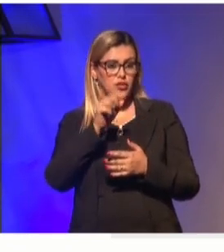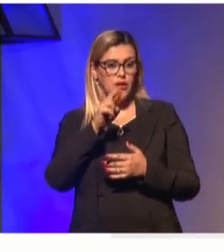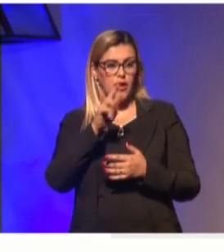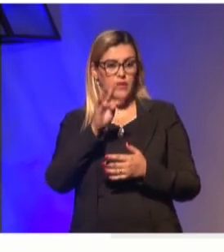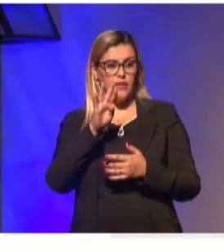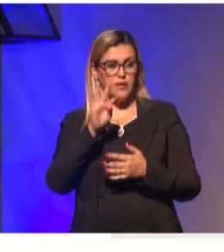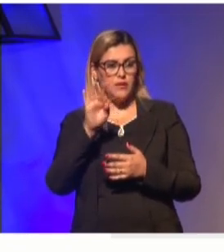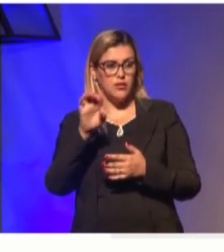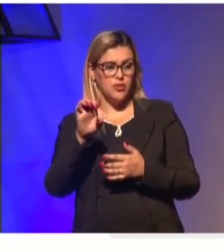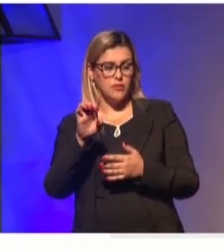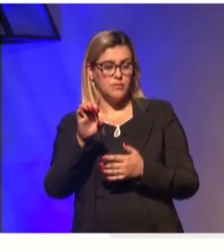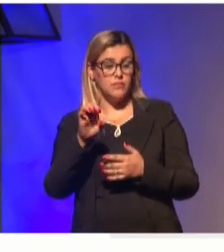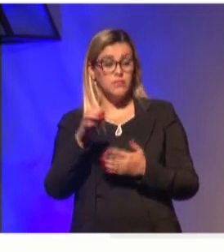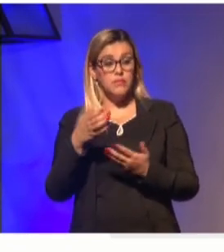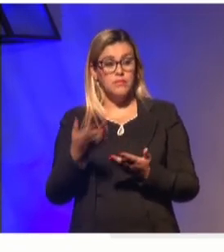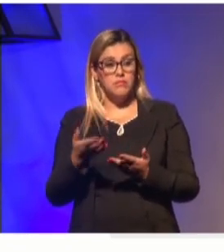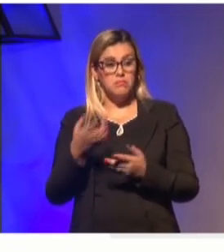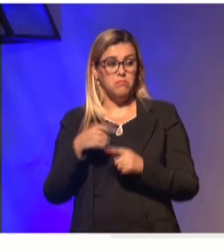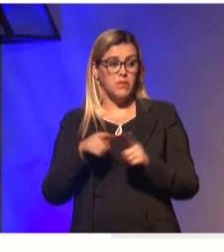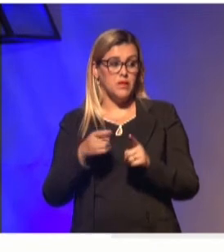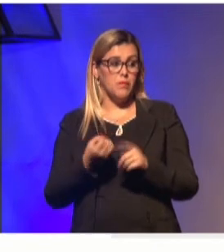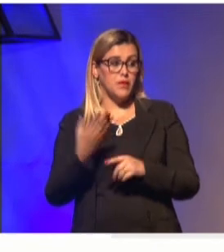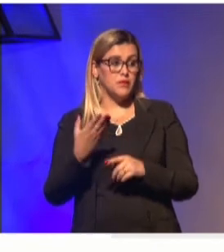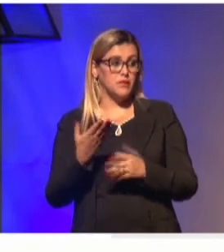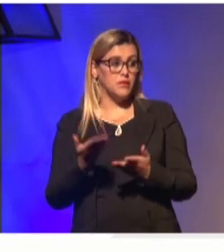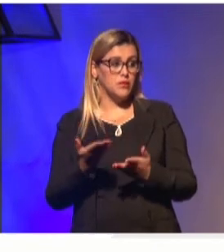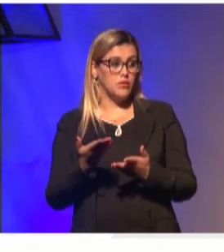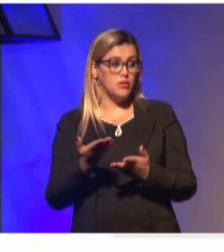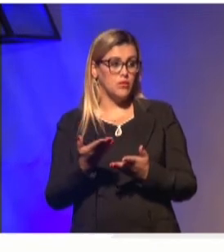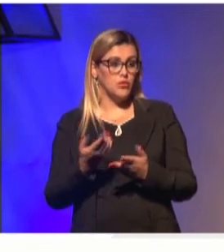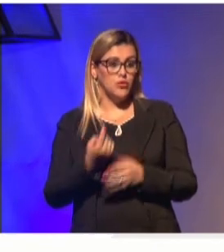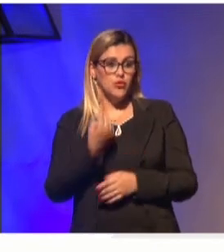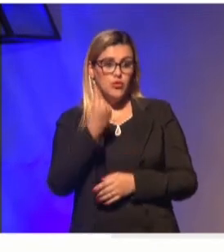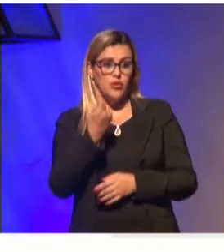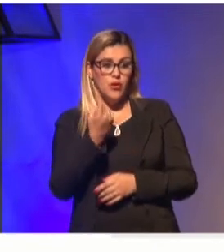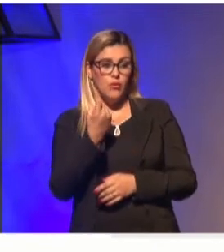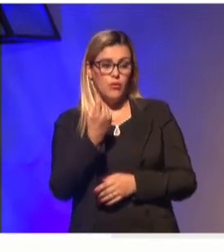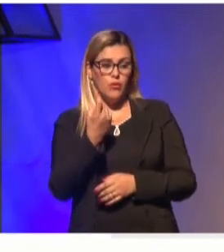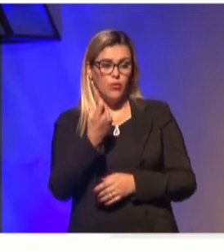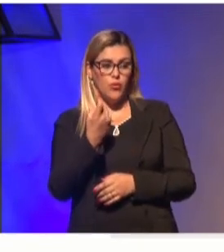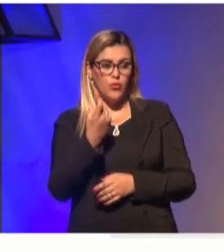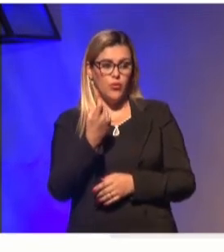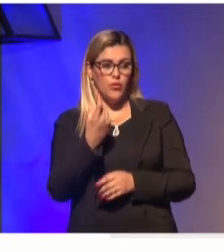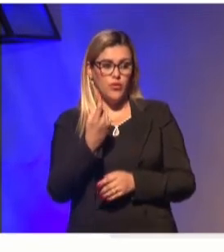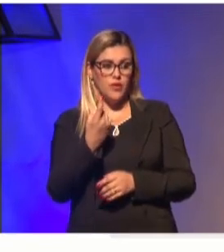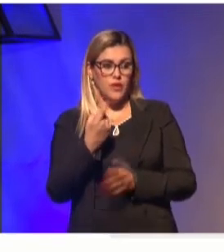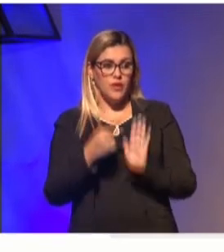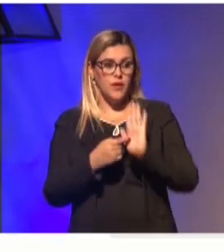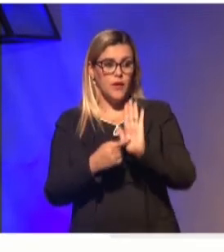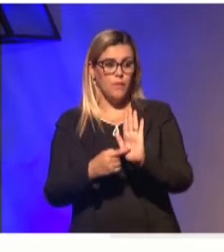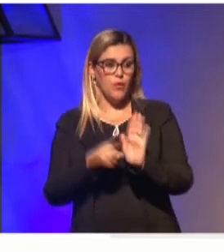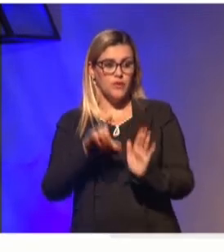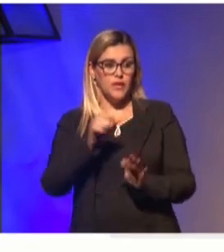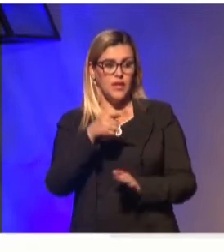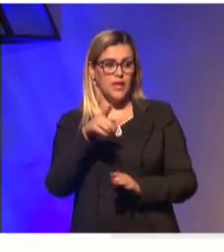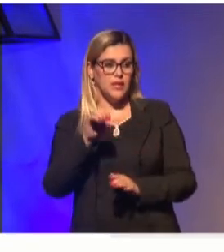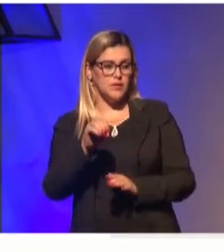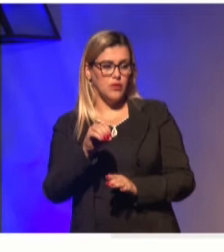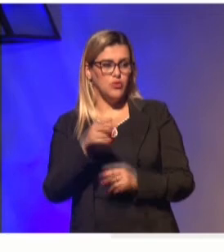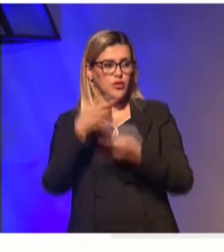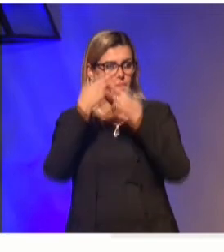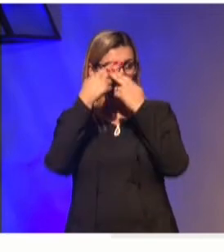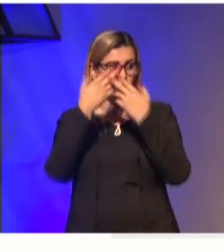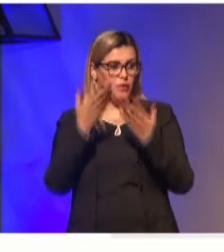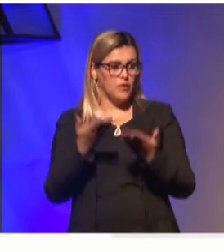apareceu, mas a gente encontra um ensaio clínico que se trabalha com lesão nervosa periférica traumática, que é um estudo